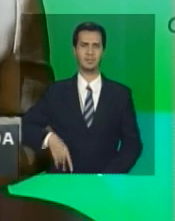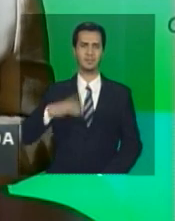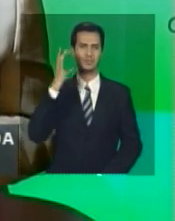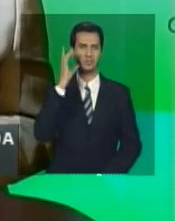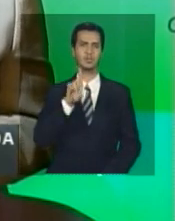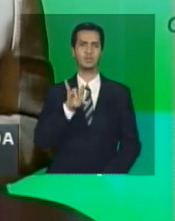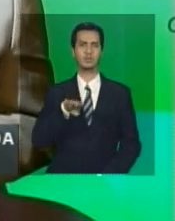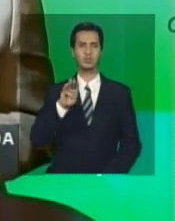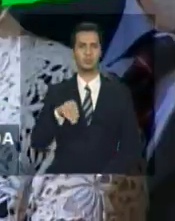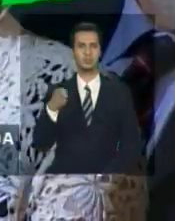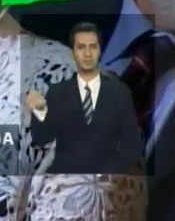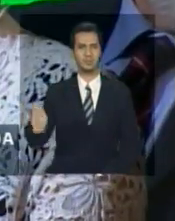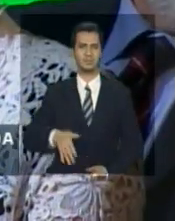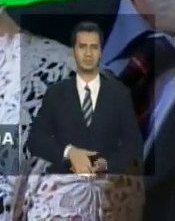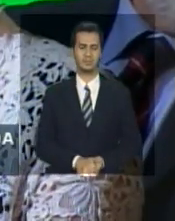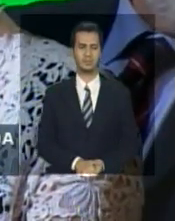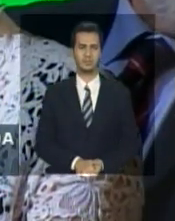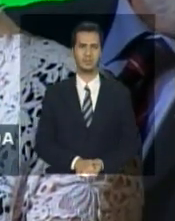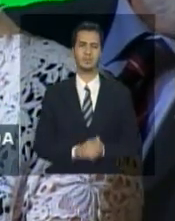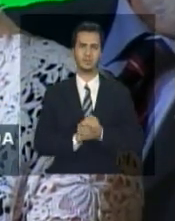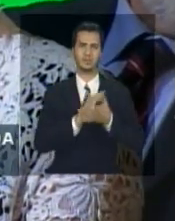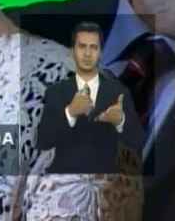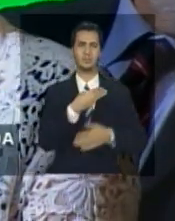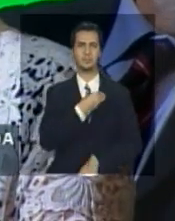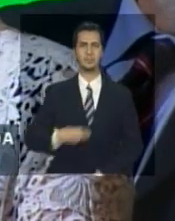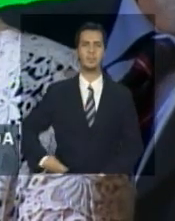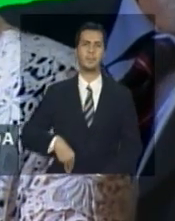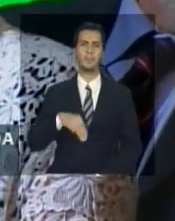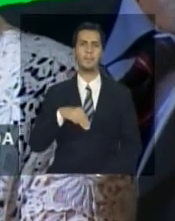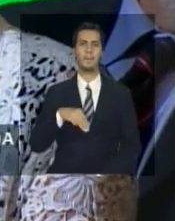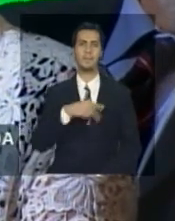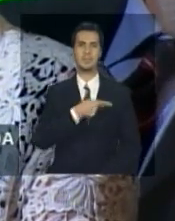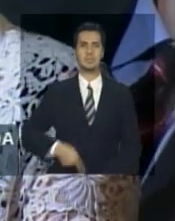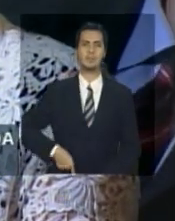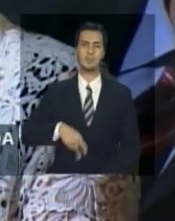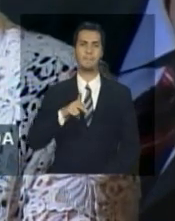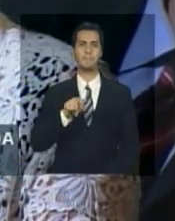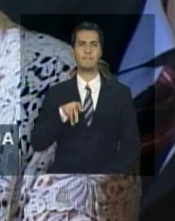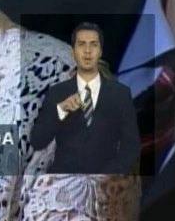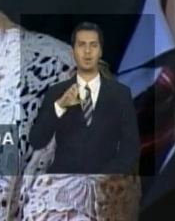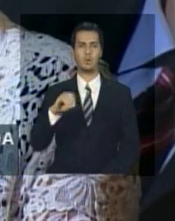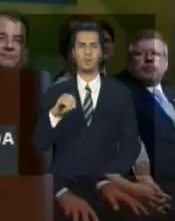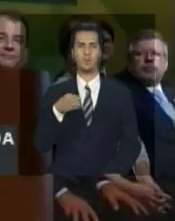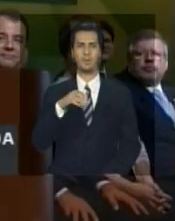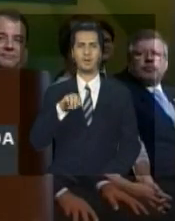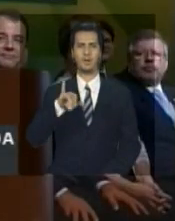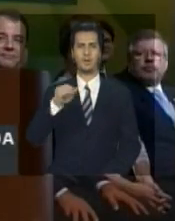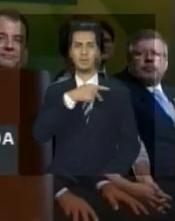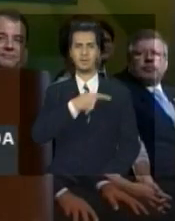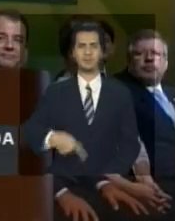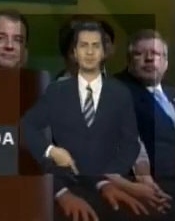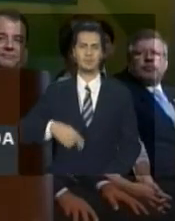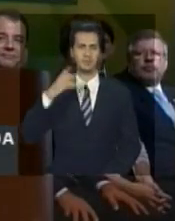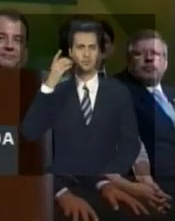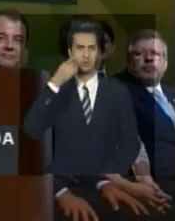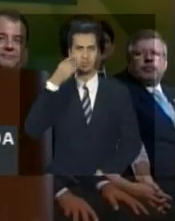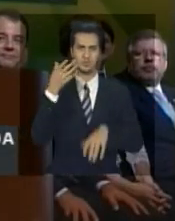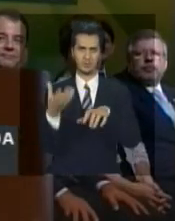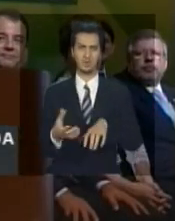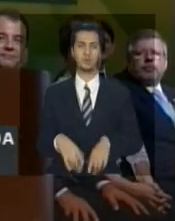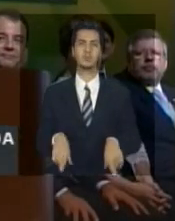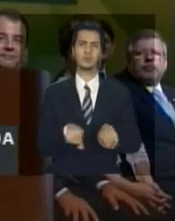da República, senhor Marco Maia, presidente da Câmara dos Deputados, senhor Guido